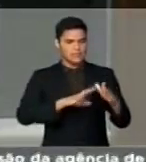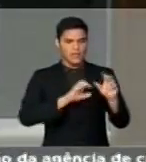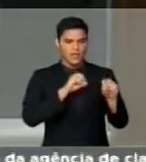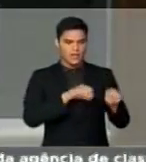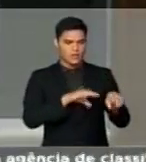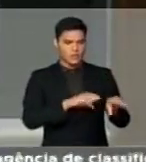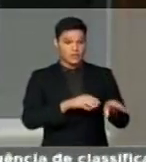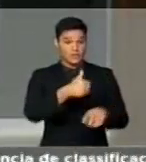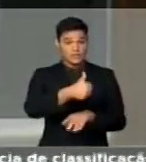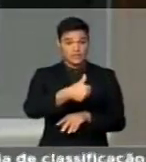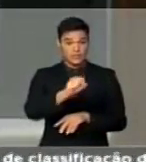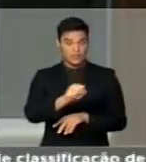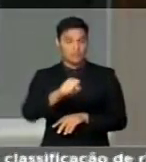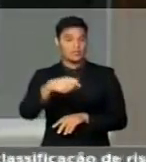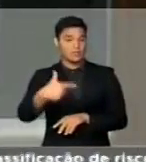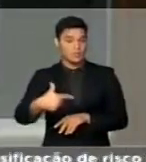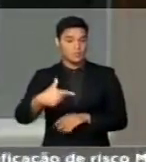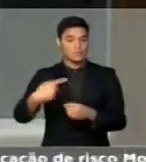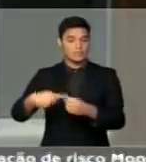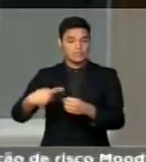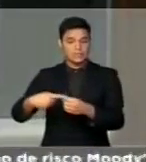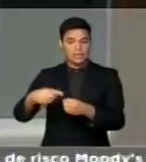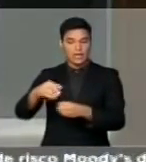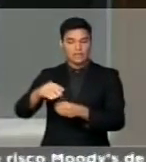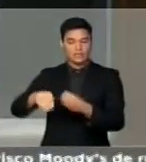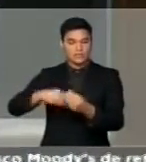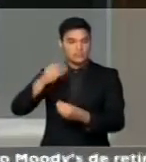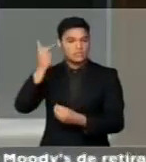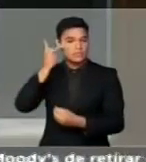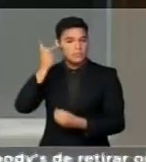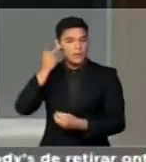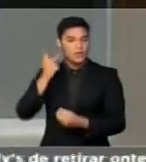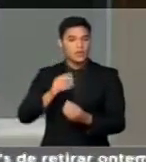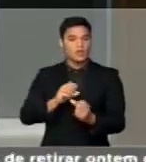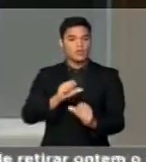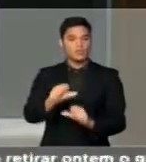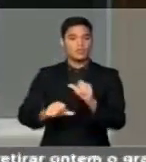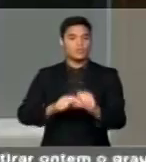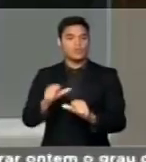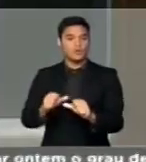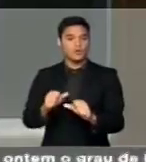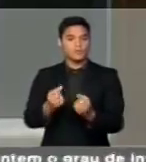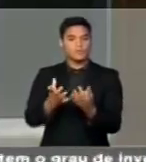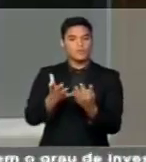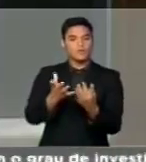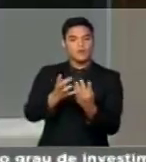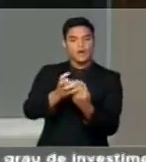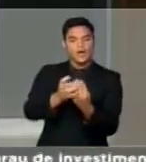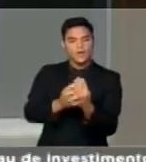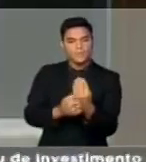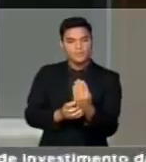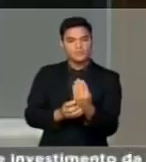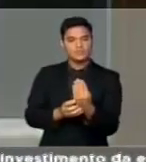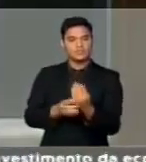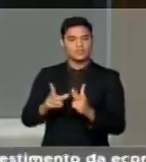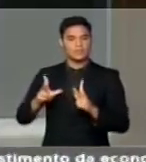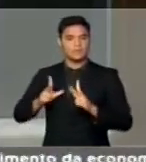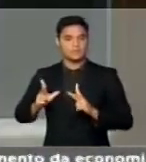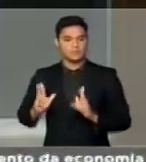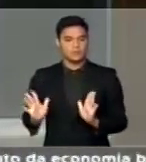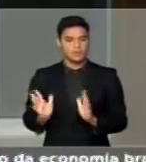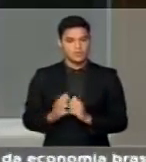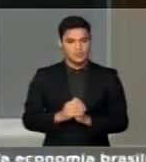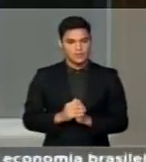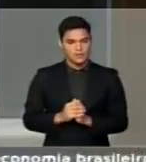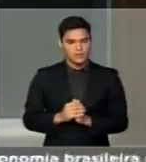182 cidades de São Paulo trocam o livro didático por apostila privada, em que nós analisamos